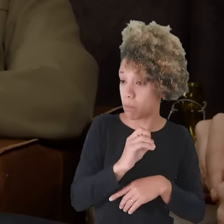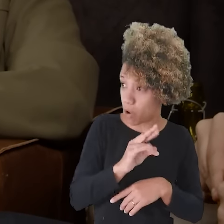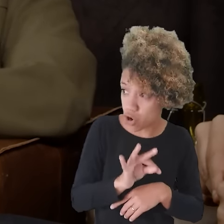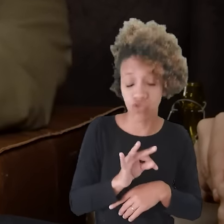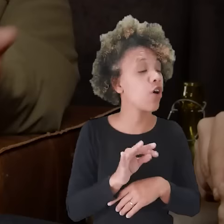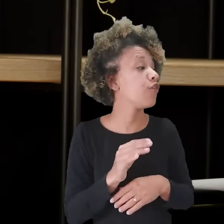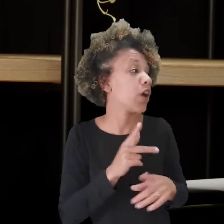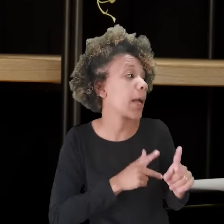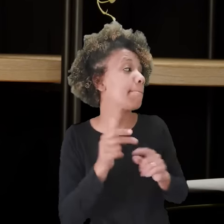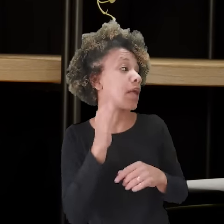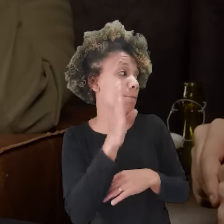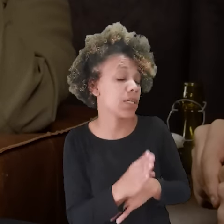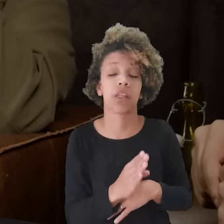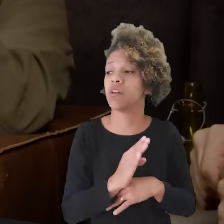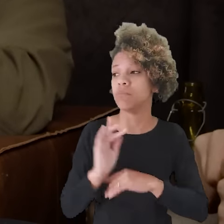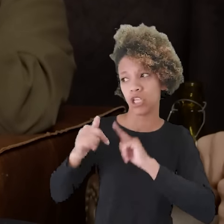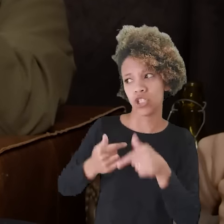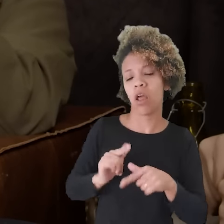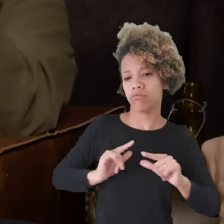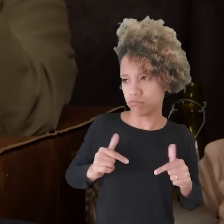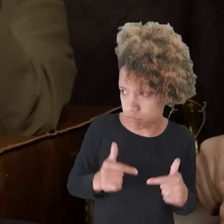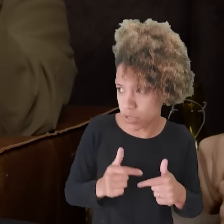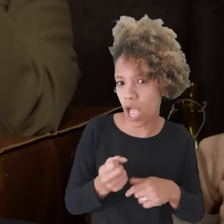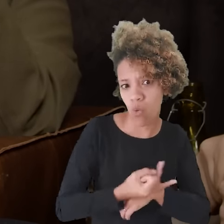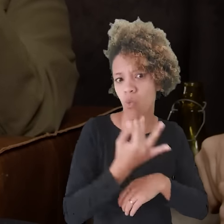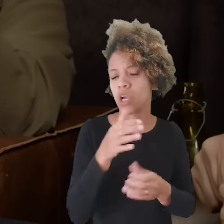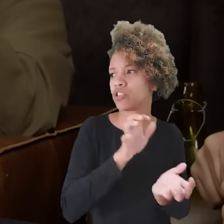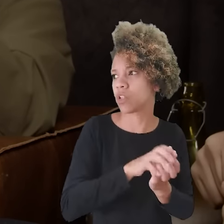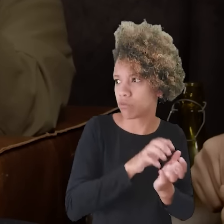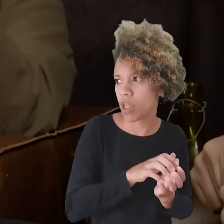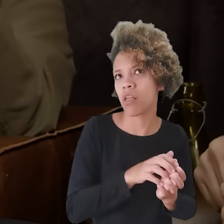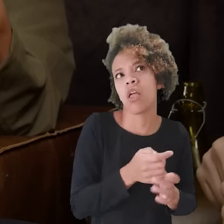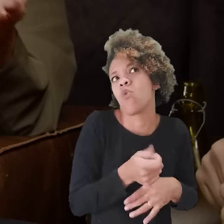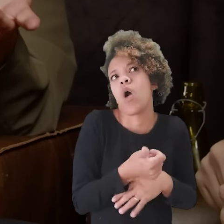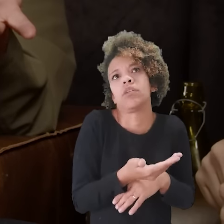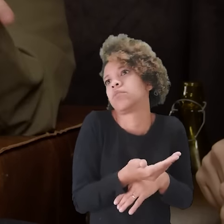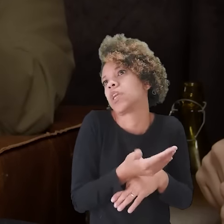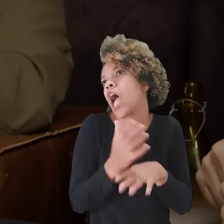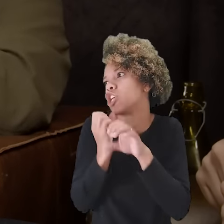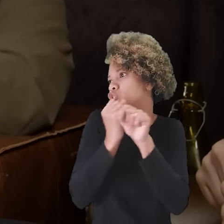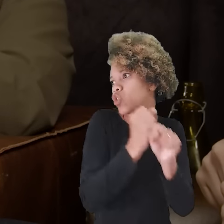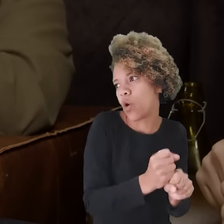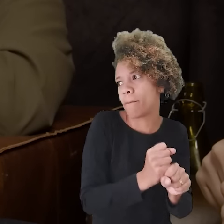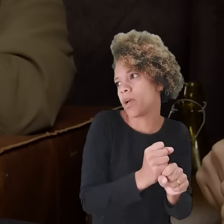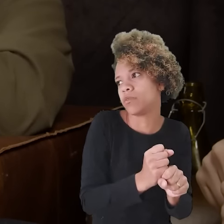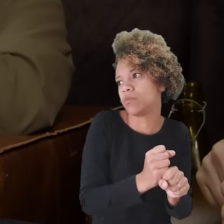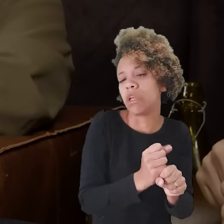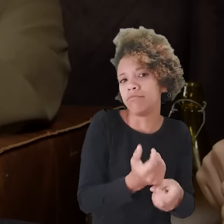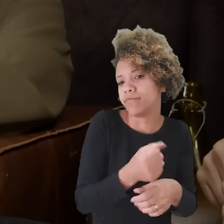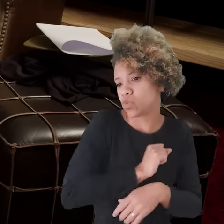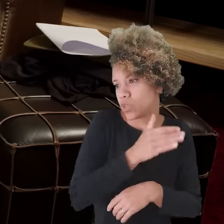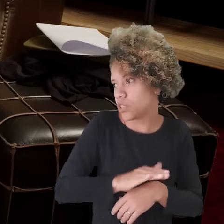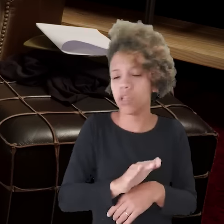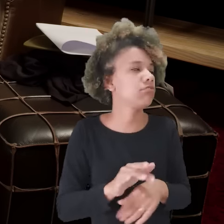o time que foi campeão brasileiro na última geração a quantidade de Pernambucanas que tem é quase a soma da do Santos e do